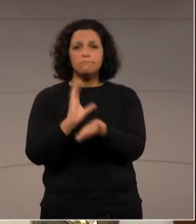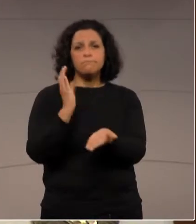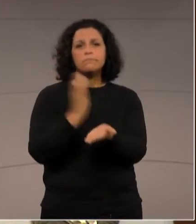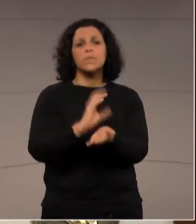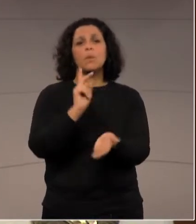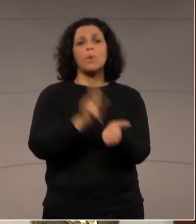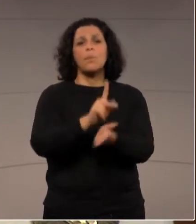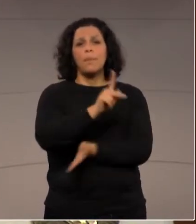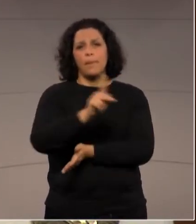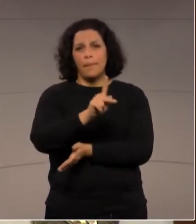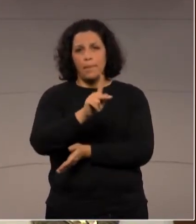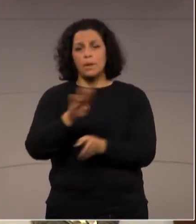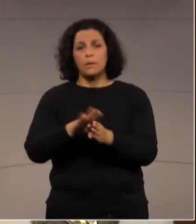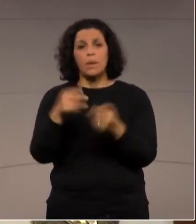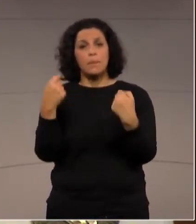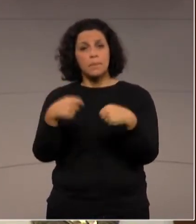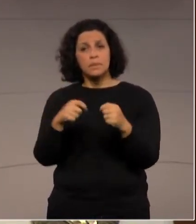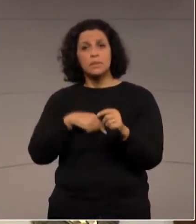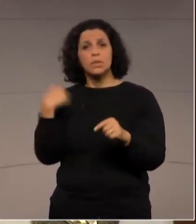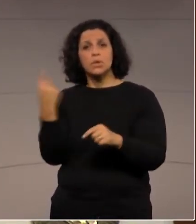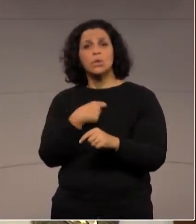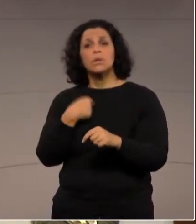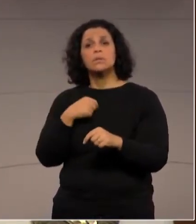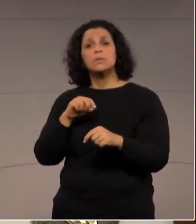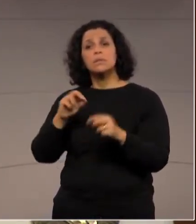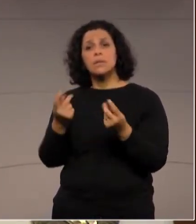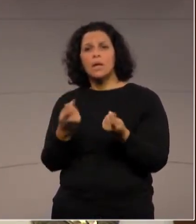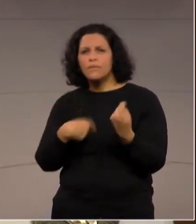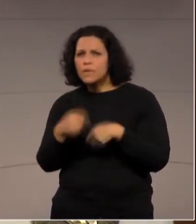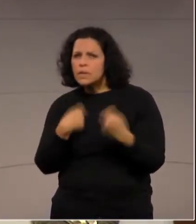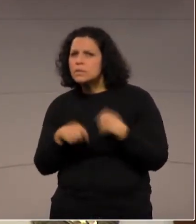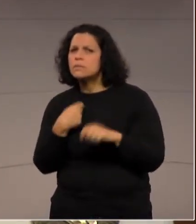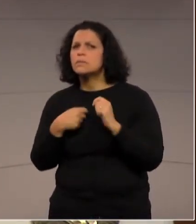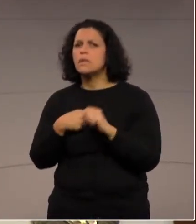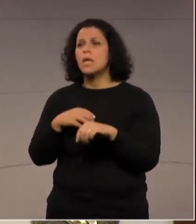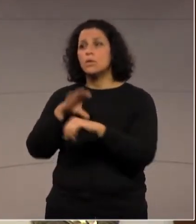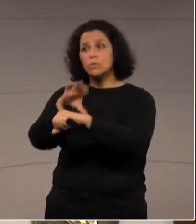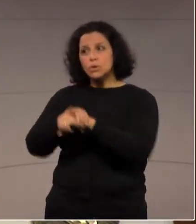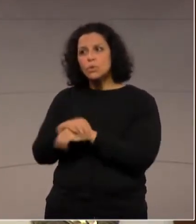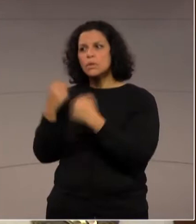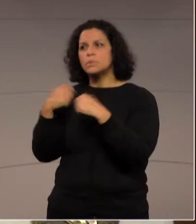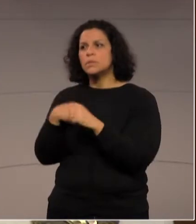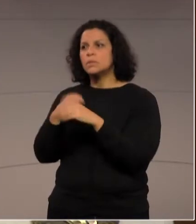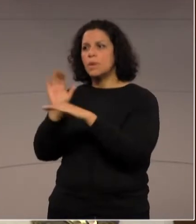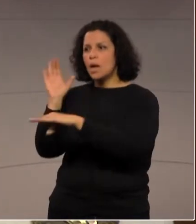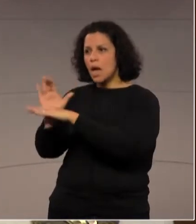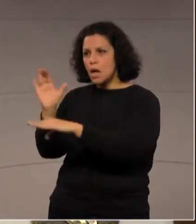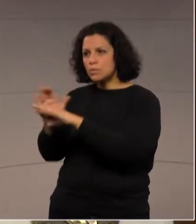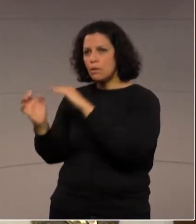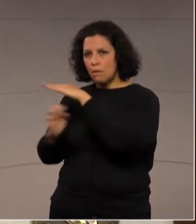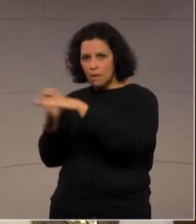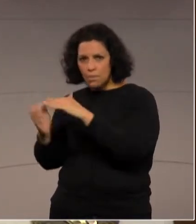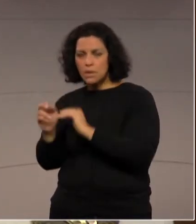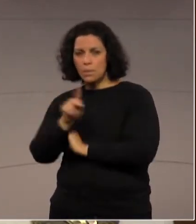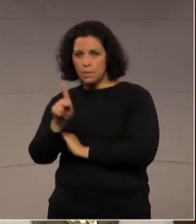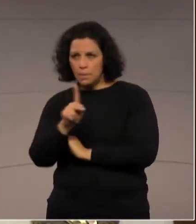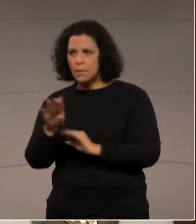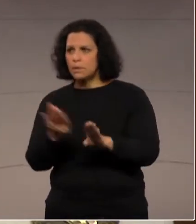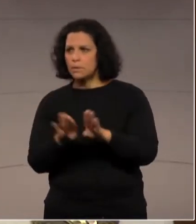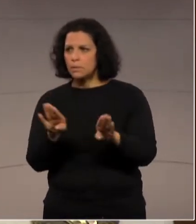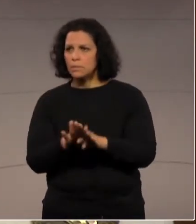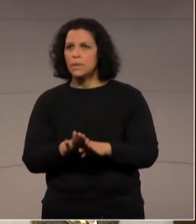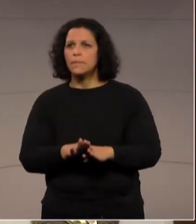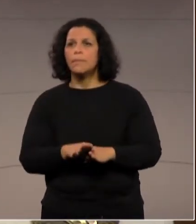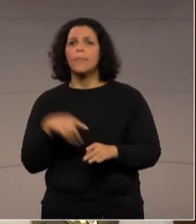o que é necessário ter aumento das garantias financeiras para as empresas poderem investir em app que